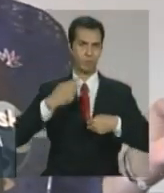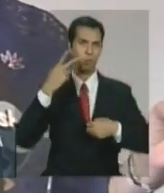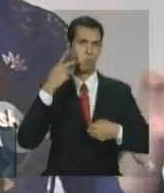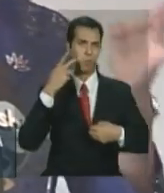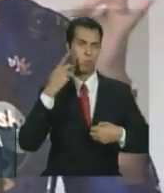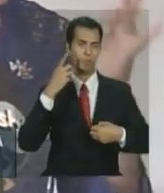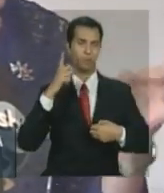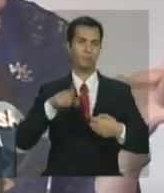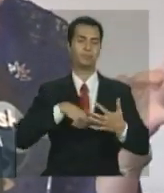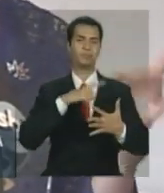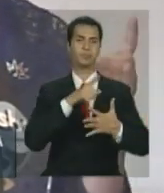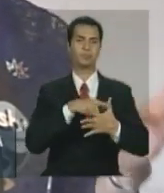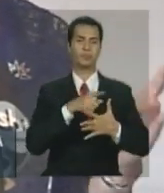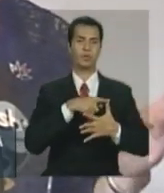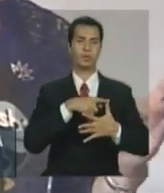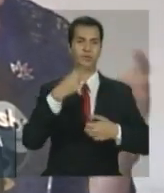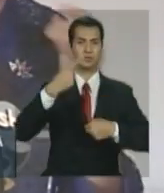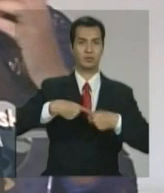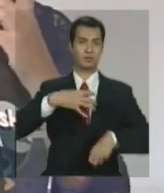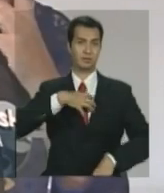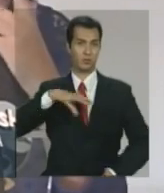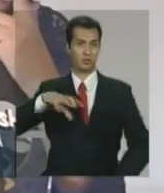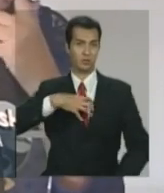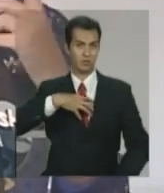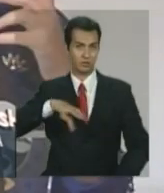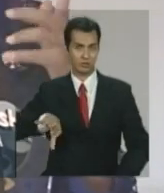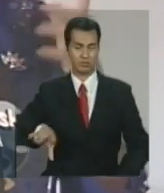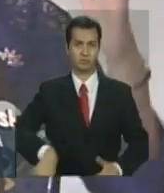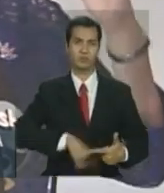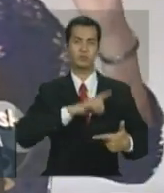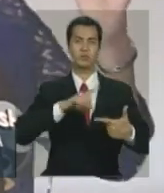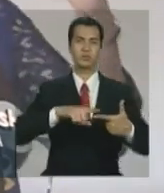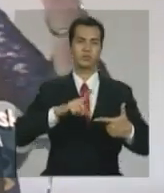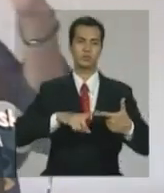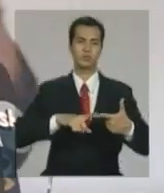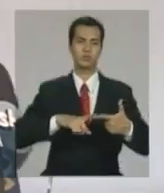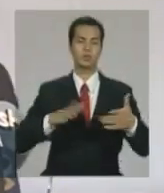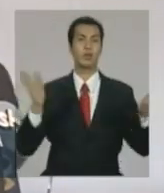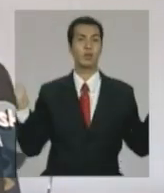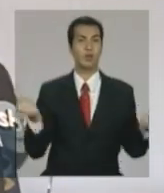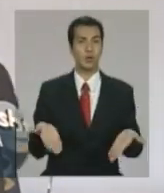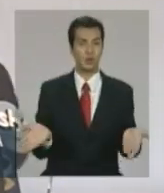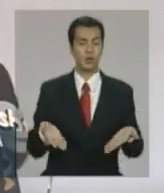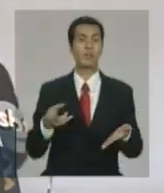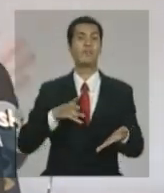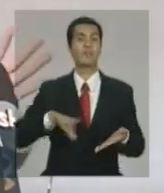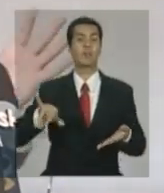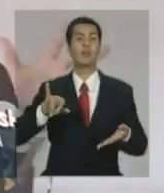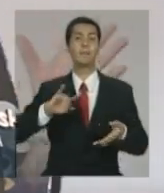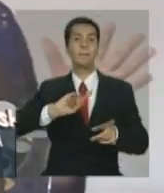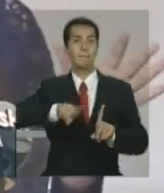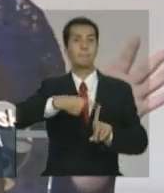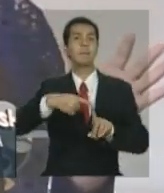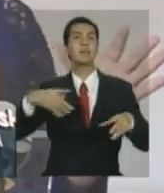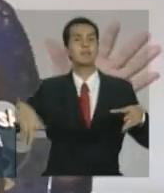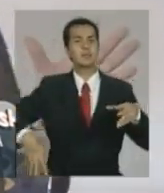Fortaleza, Salvador, Bahia. E agora vamos completar